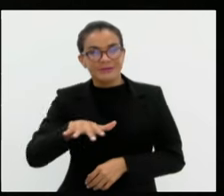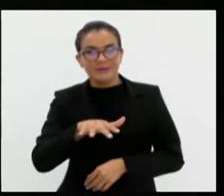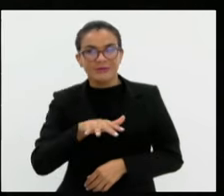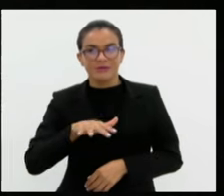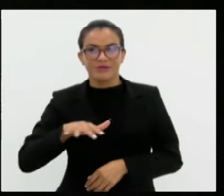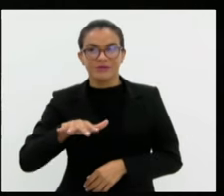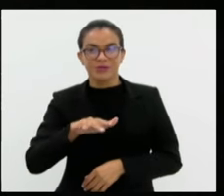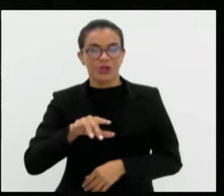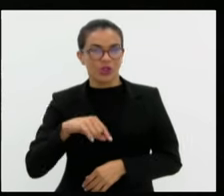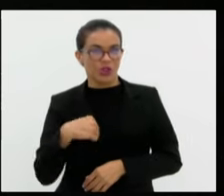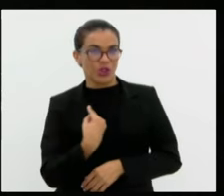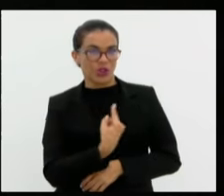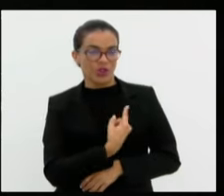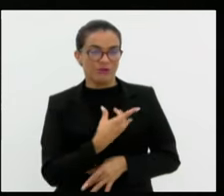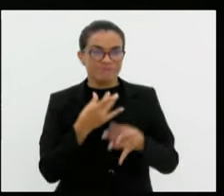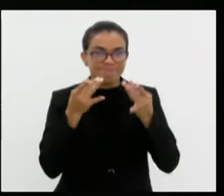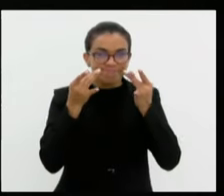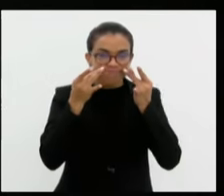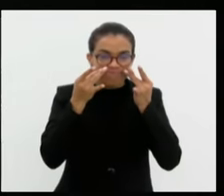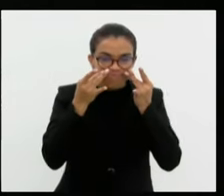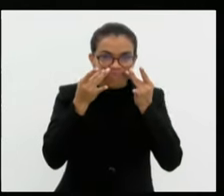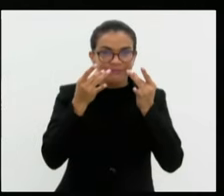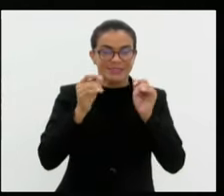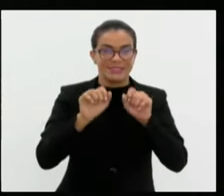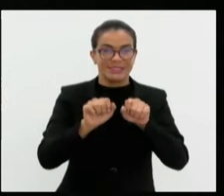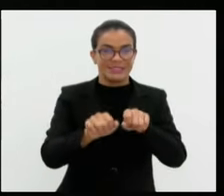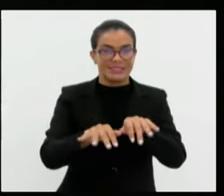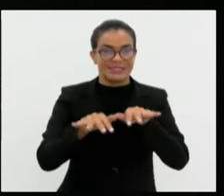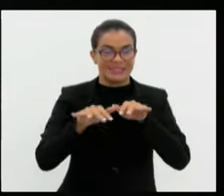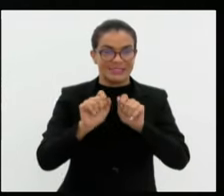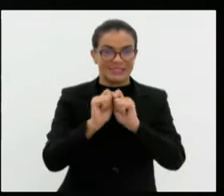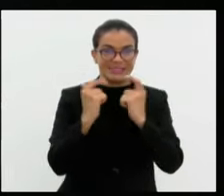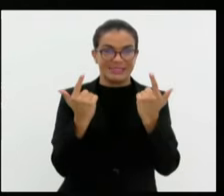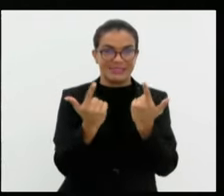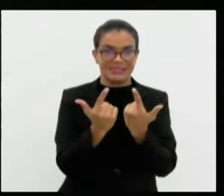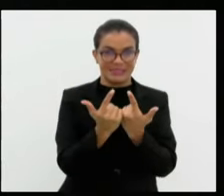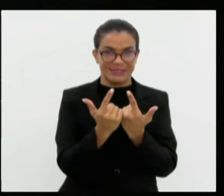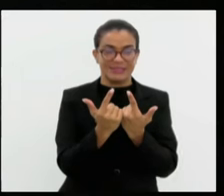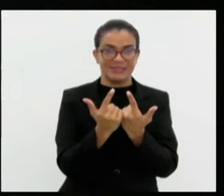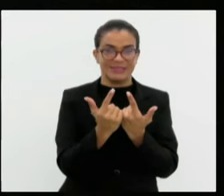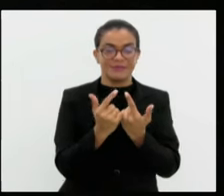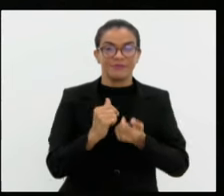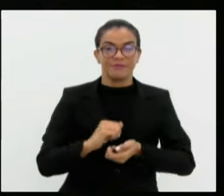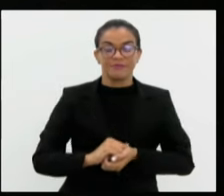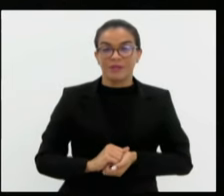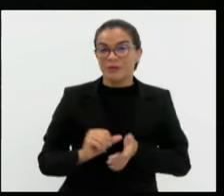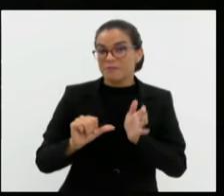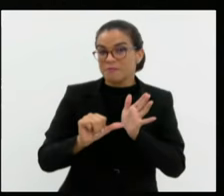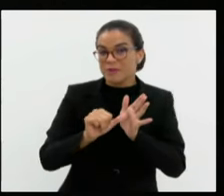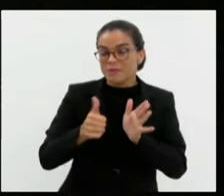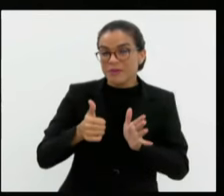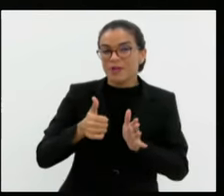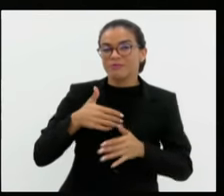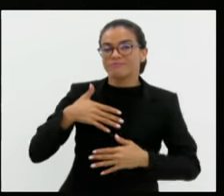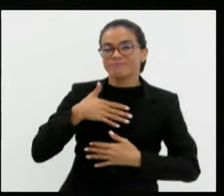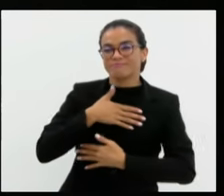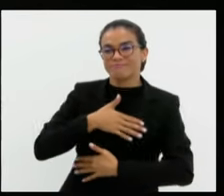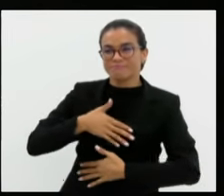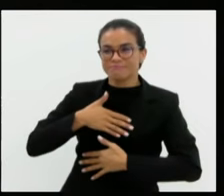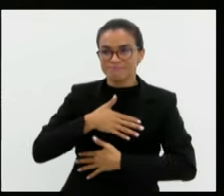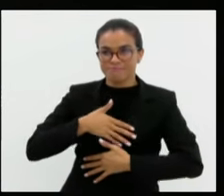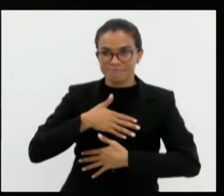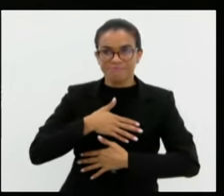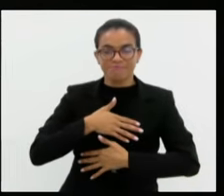nós estamos vivenciando na Casa Legislativa. Em primeiro lugar, saudar a condução